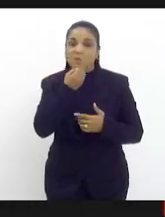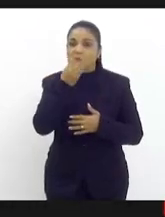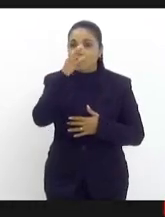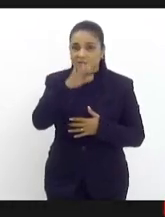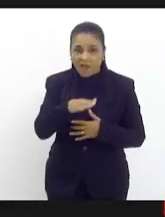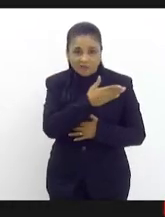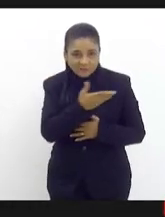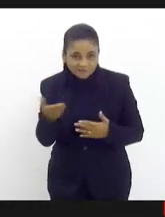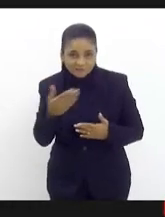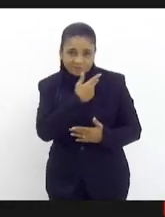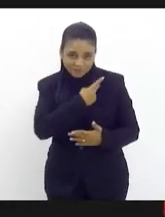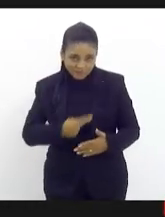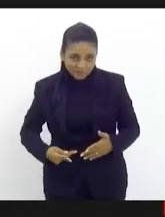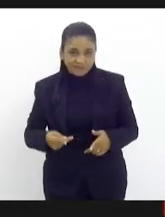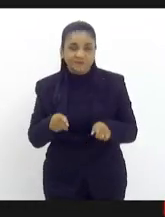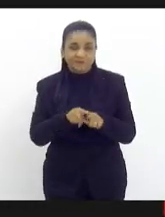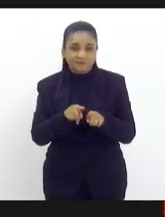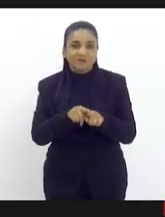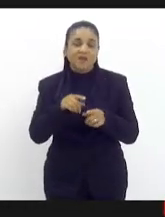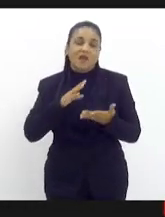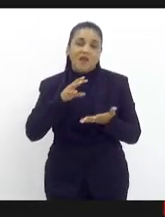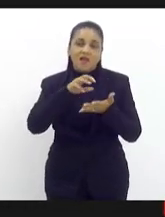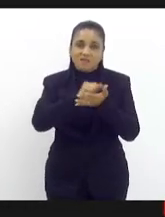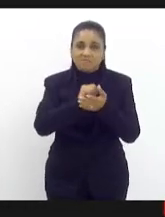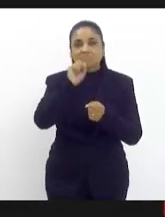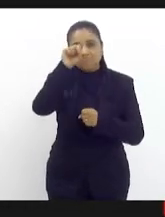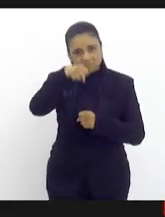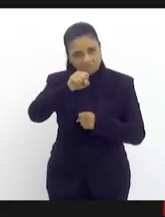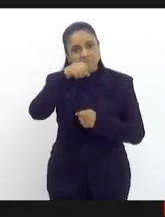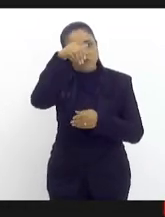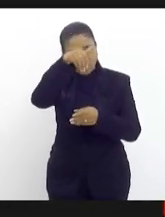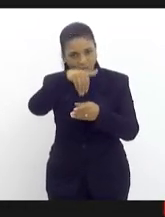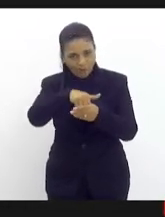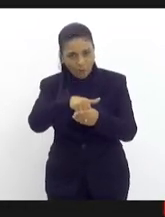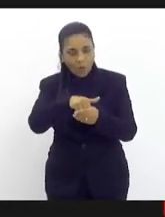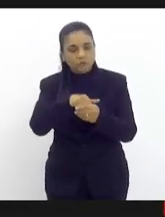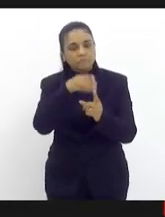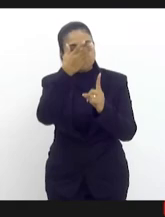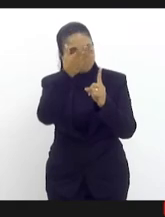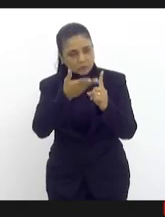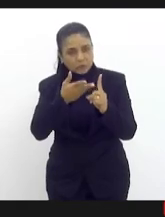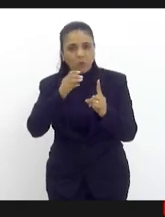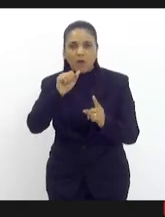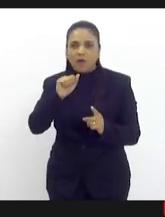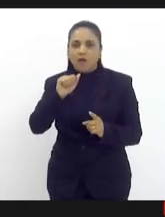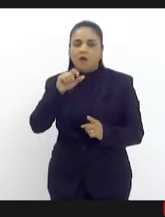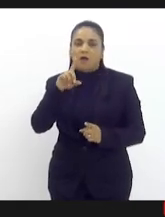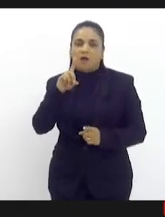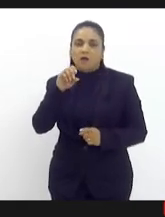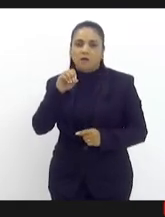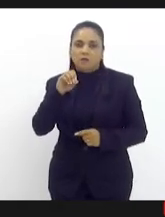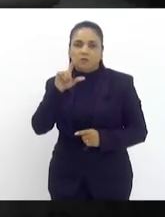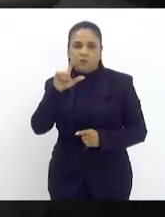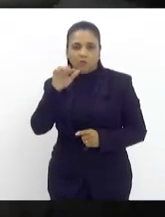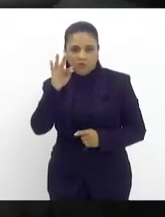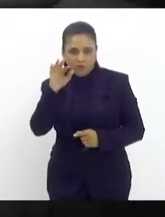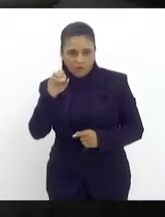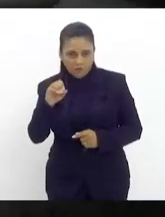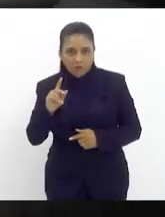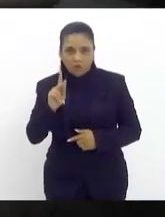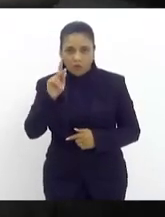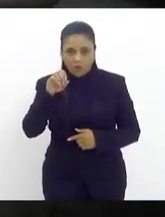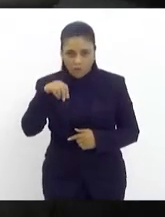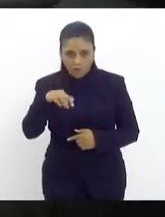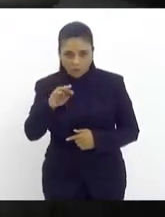colegas. Quero aqui registrar o meu voto sim na pessoa do Adolfo Conde para conselheiro. Deputado